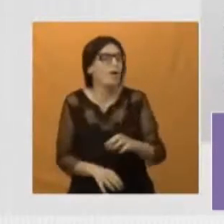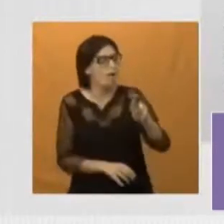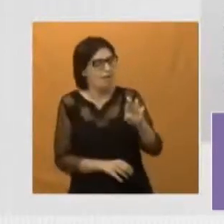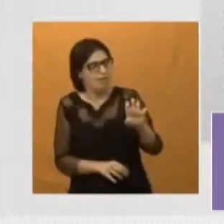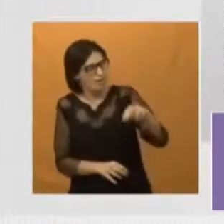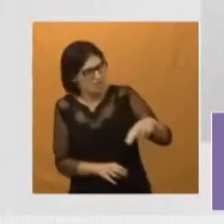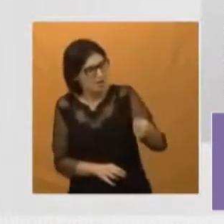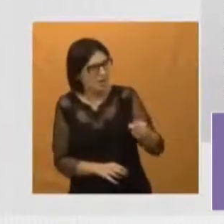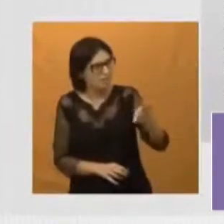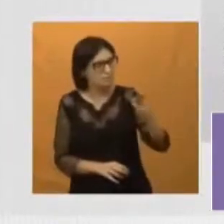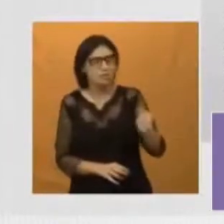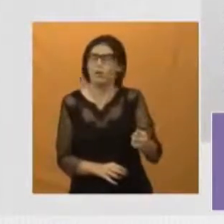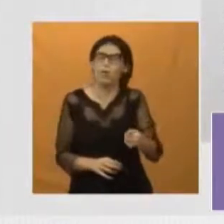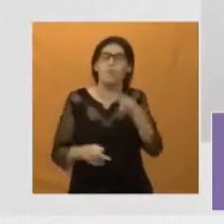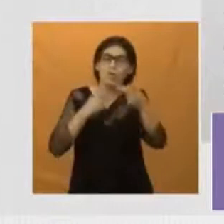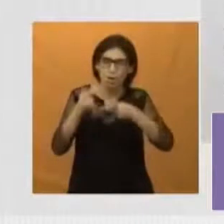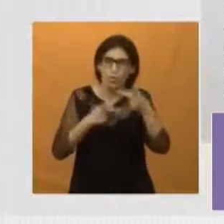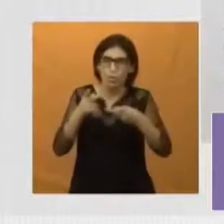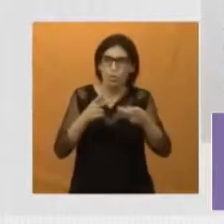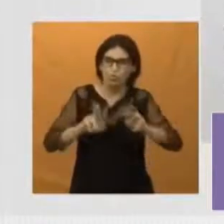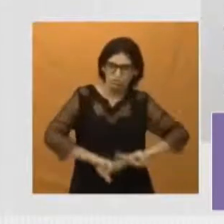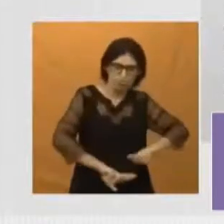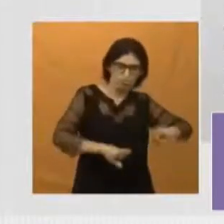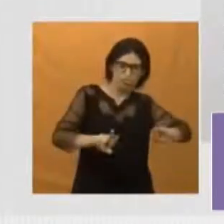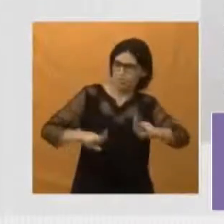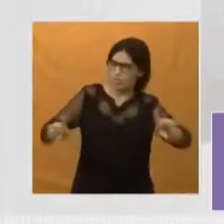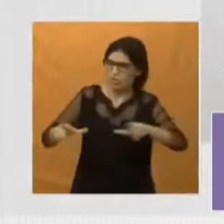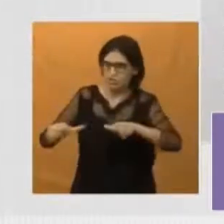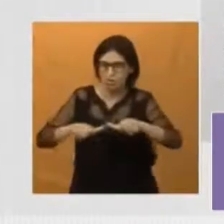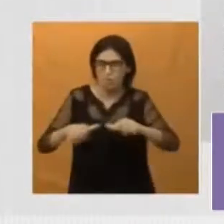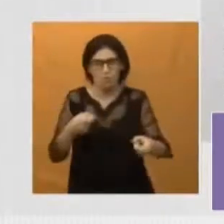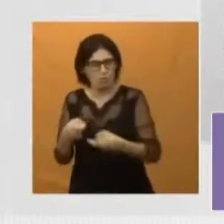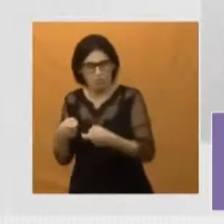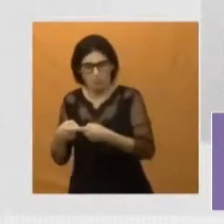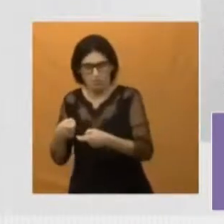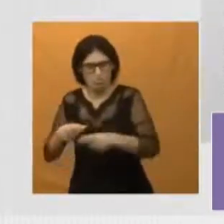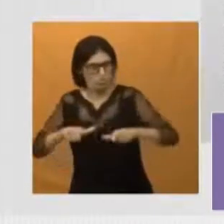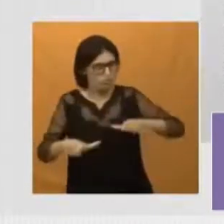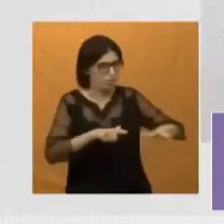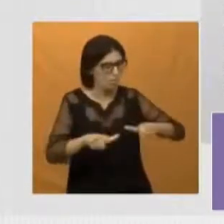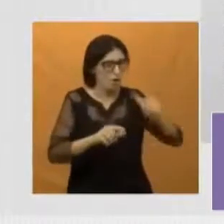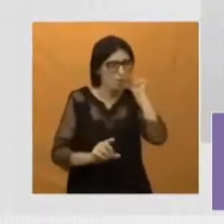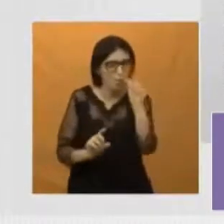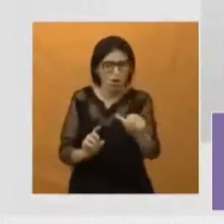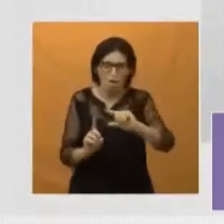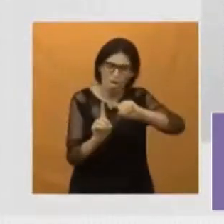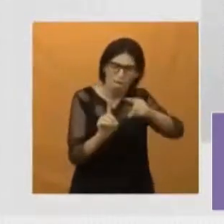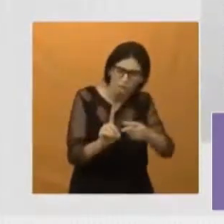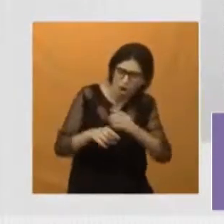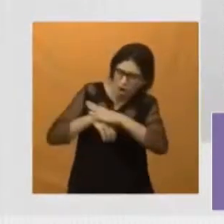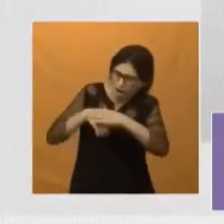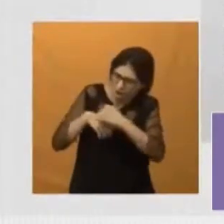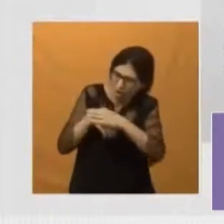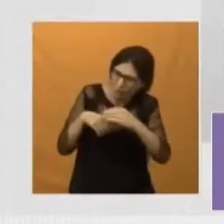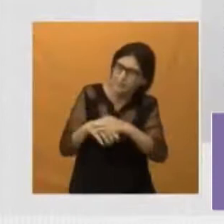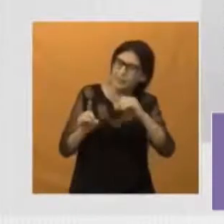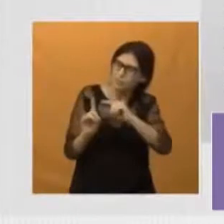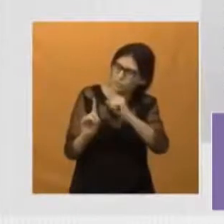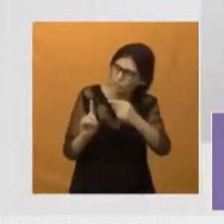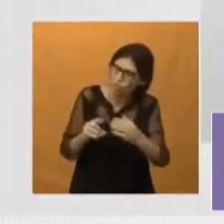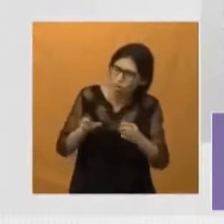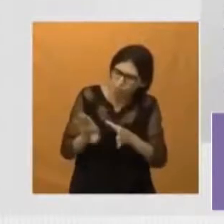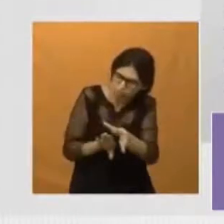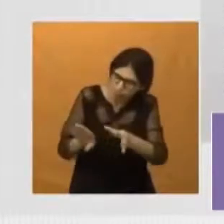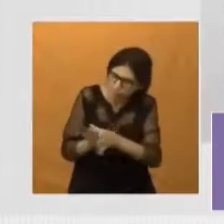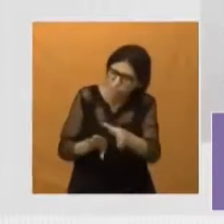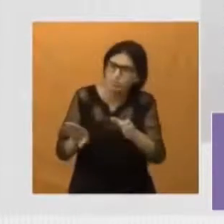Renata mencionou, que é a diferenciação, né, do trabalho do médico com o trabalho da doula, né? Eu acho que o artigo 3º também esclarece muito